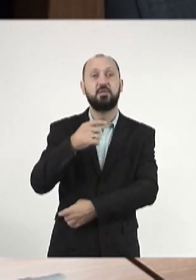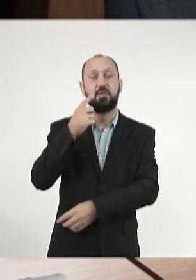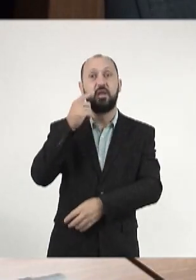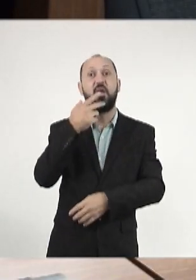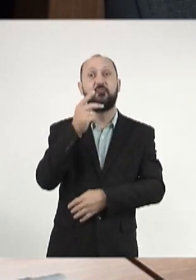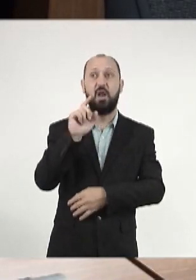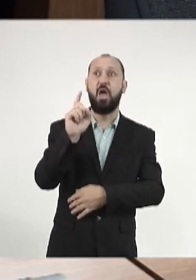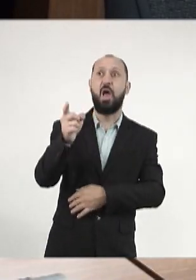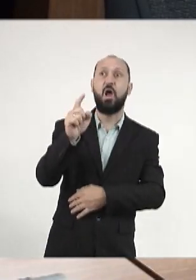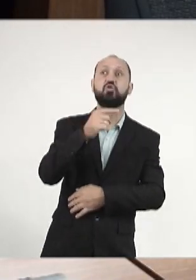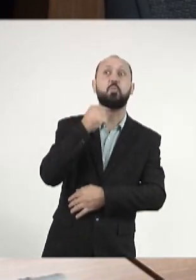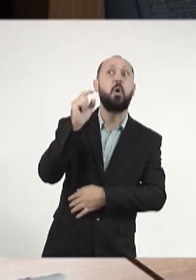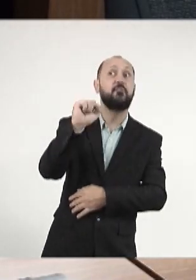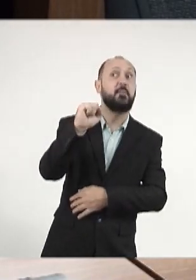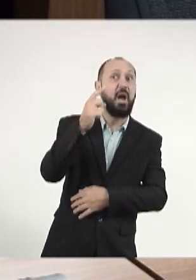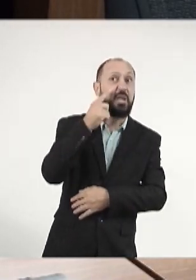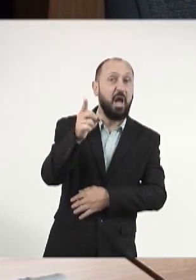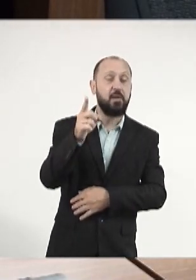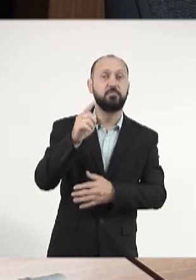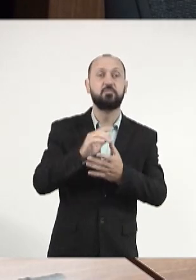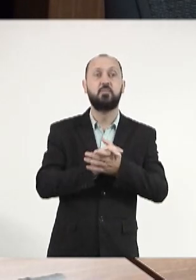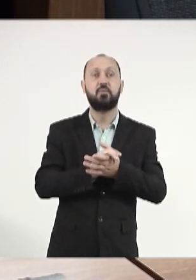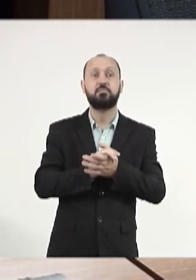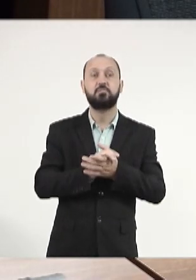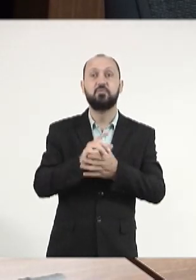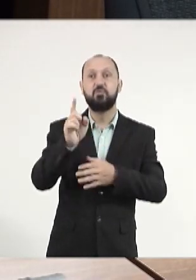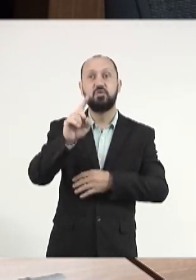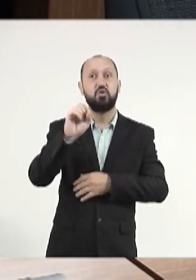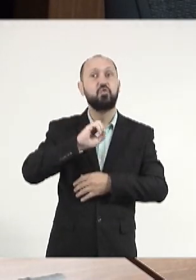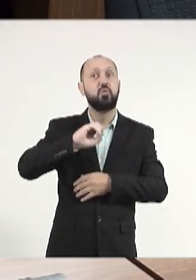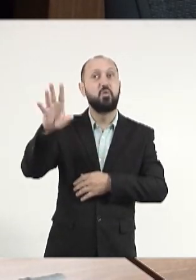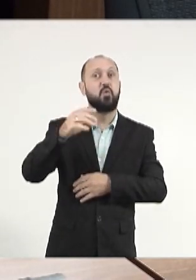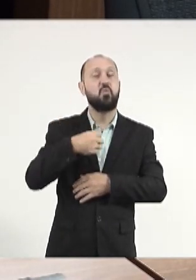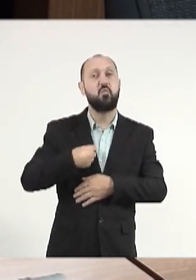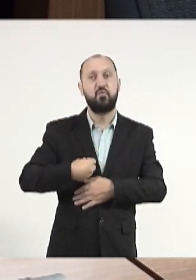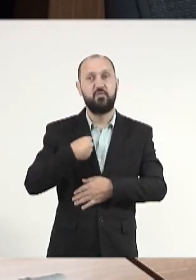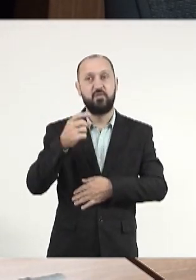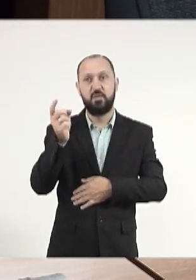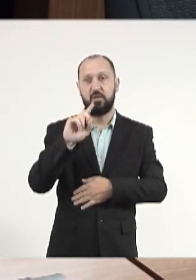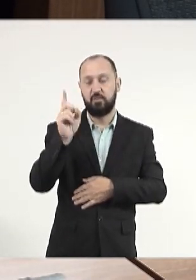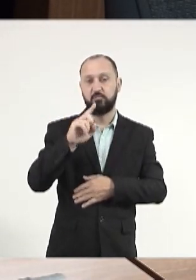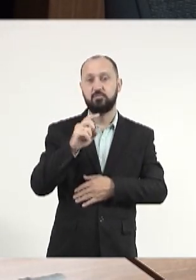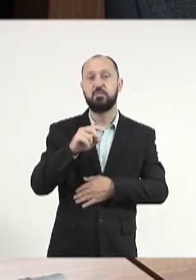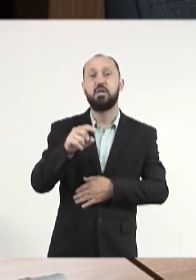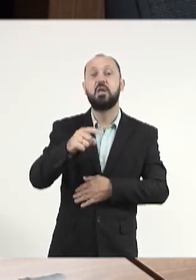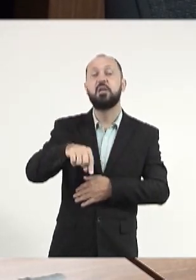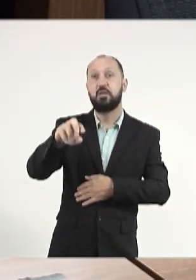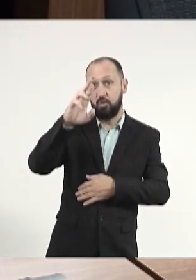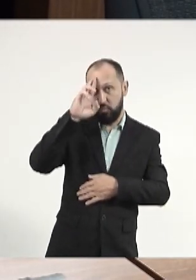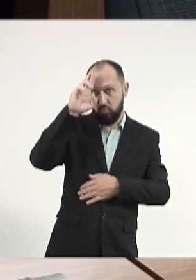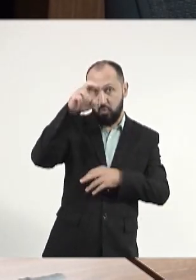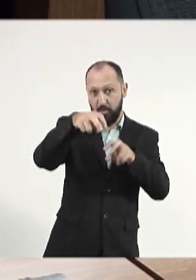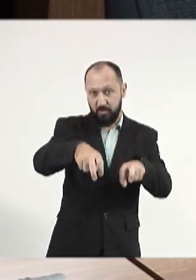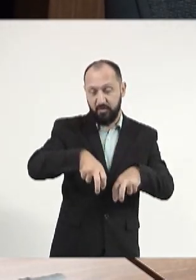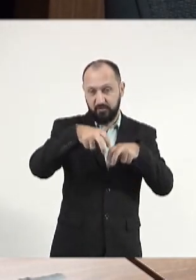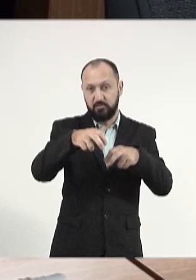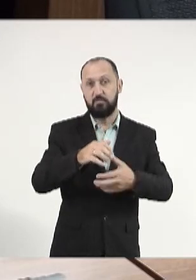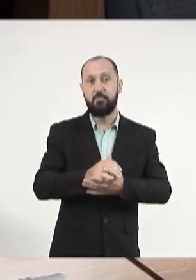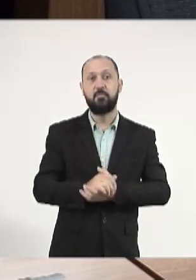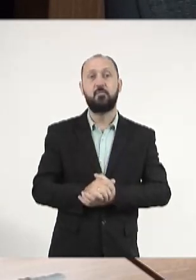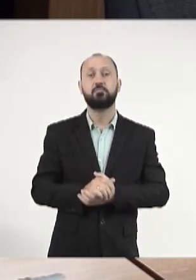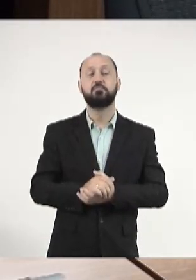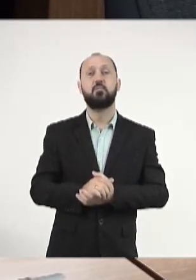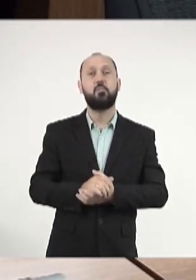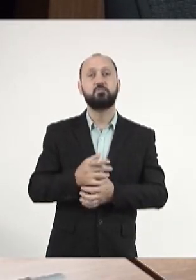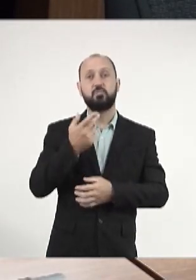ameaça de morte. Eles falaram que o comandante não sairia de lá com vida e nem os fazendeiros.